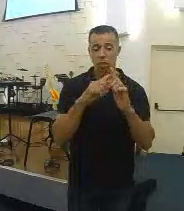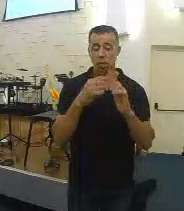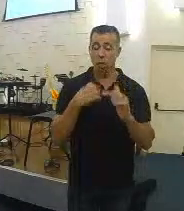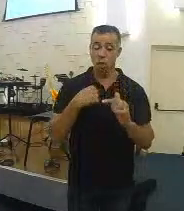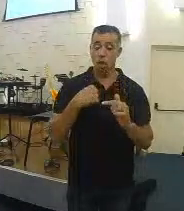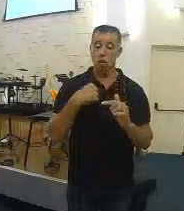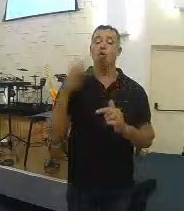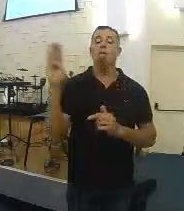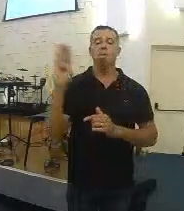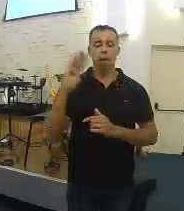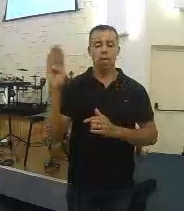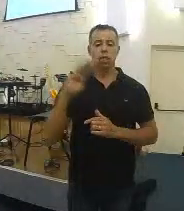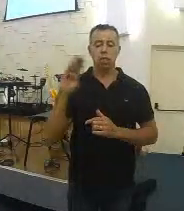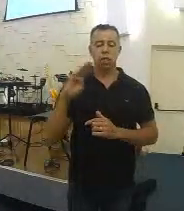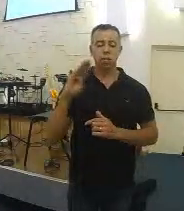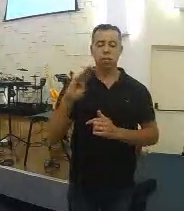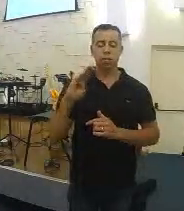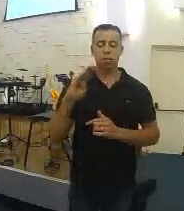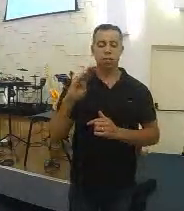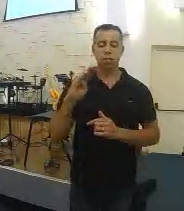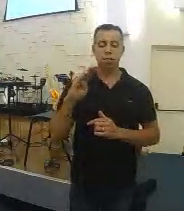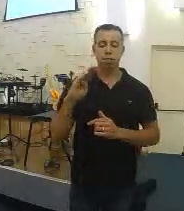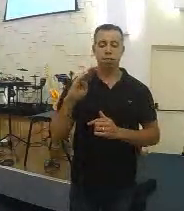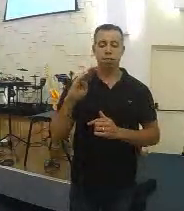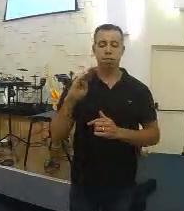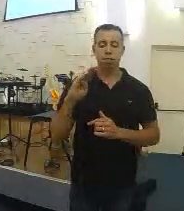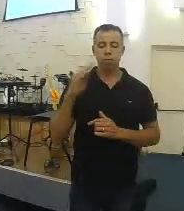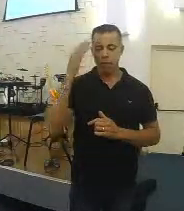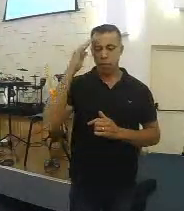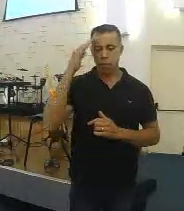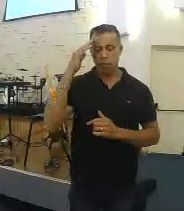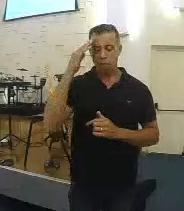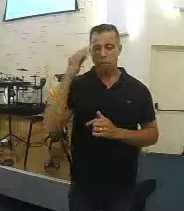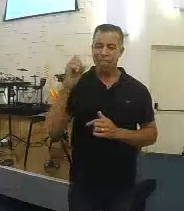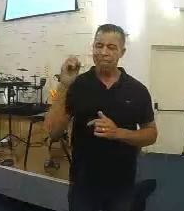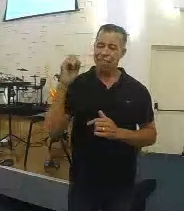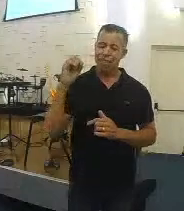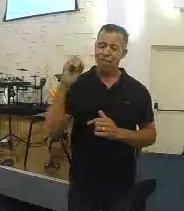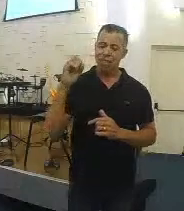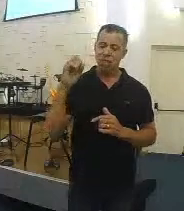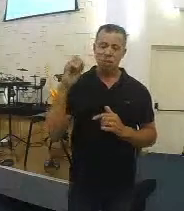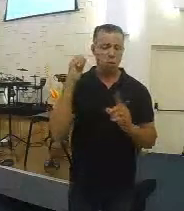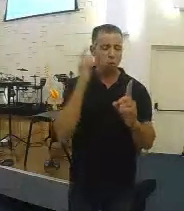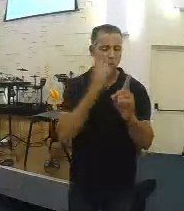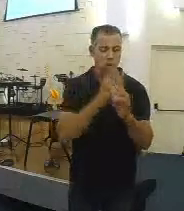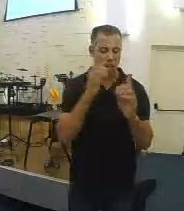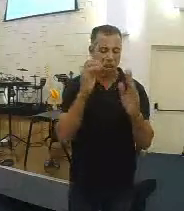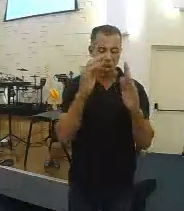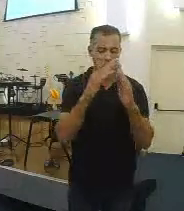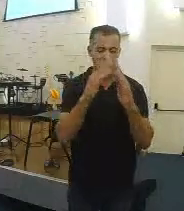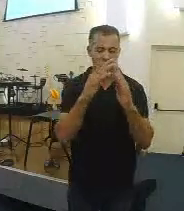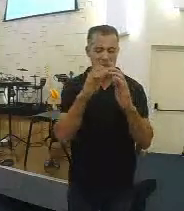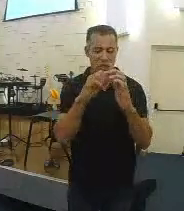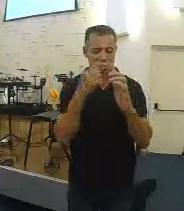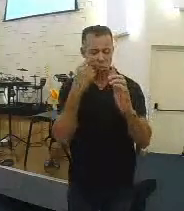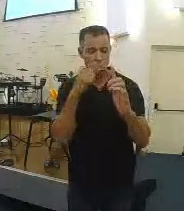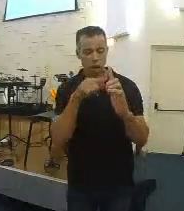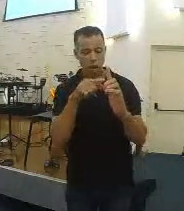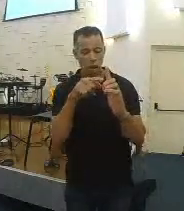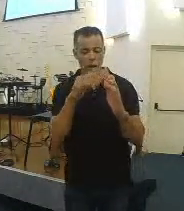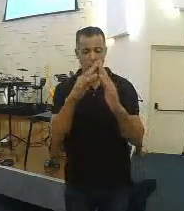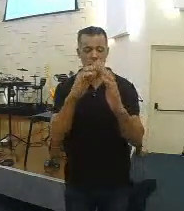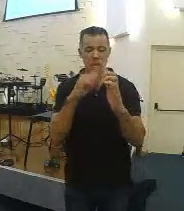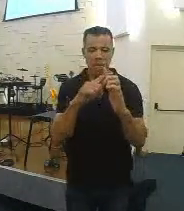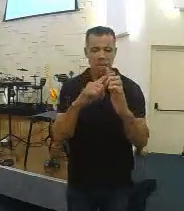por convicção. Será que eu não encontraria uma igreja com a qual eu concordasse no meio dessas milhares e milhares? Eu teria que abrir